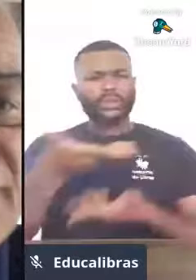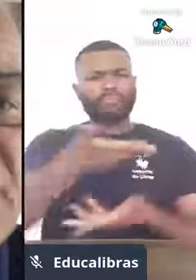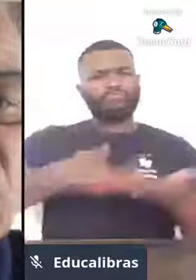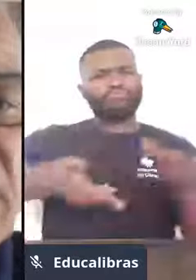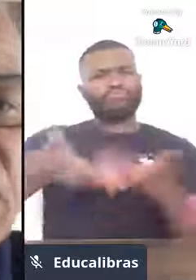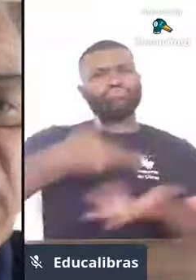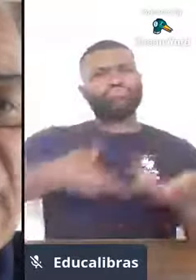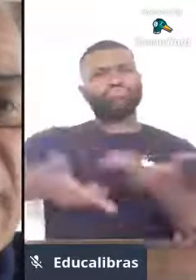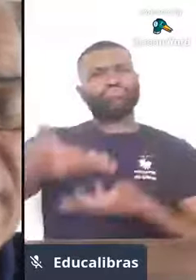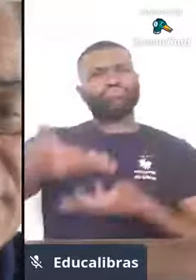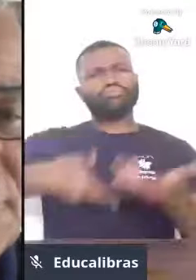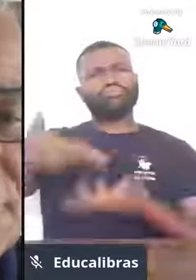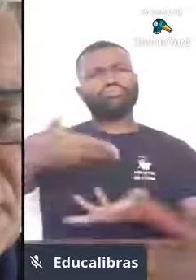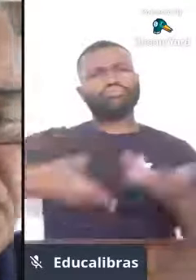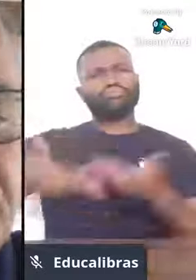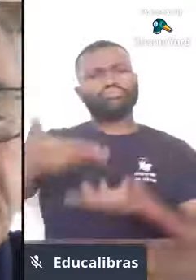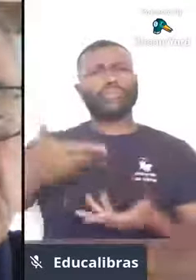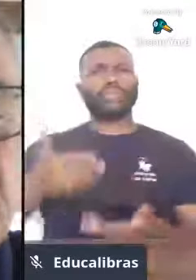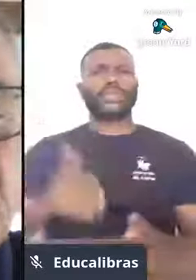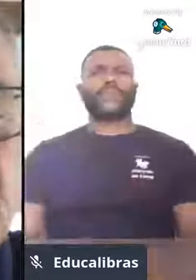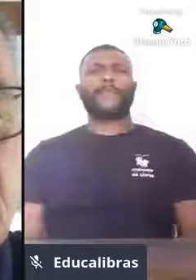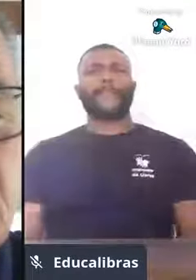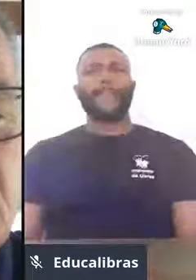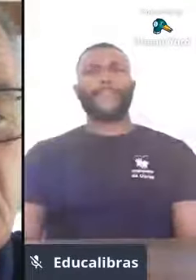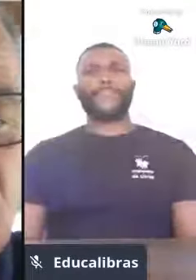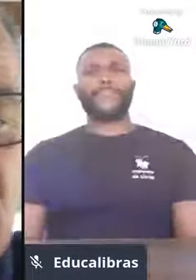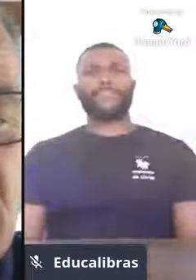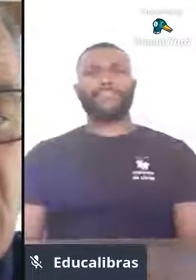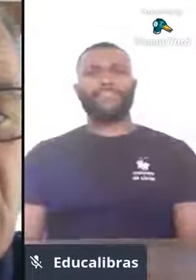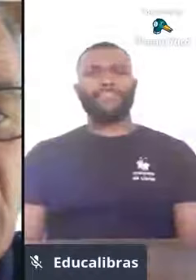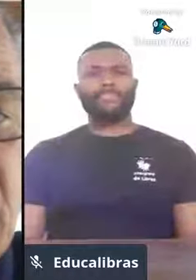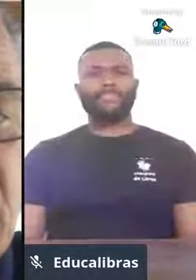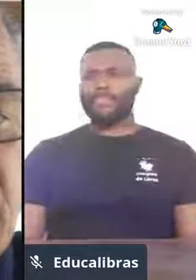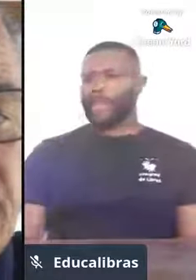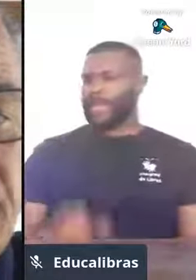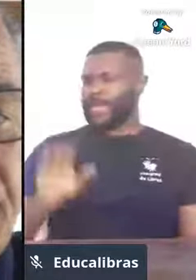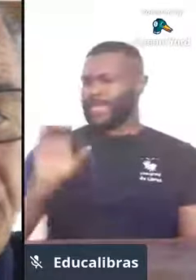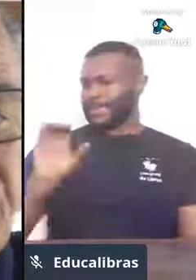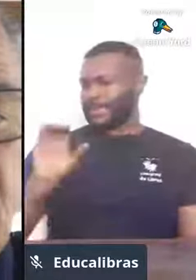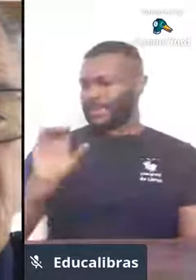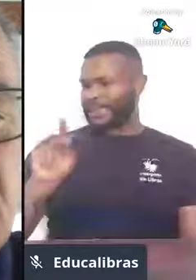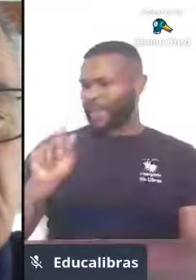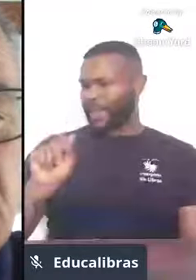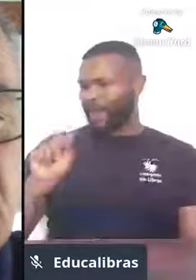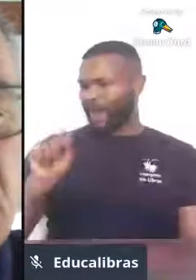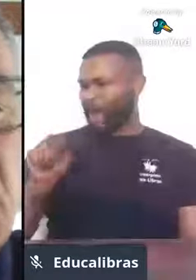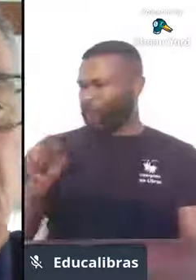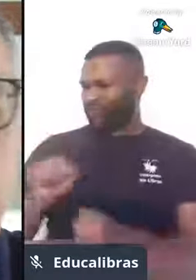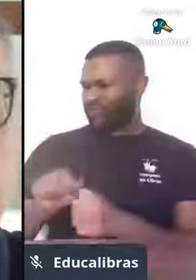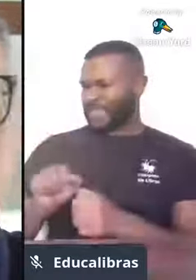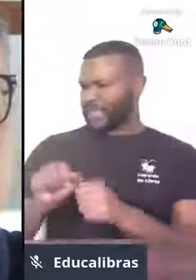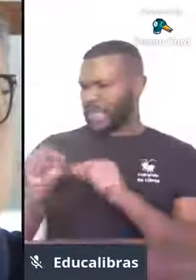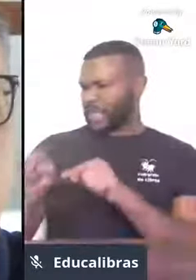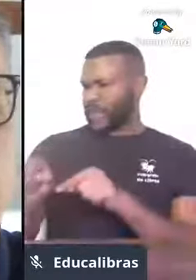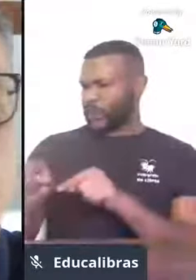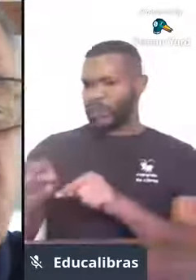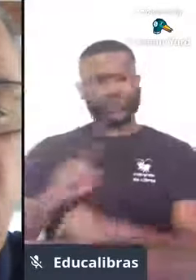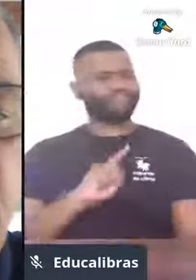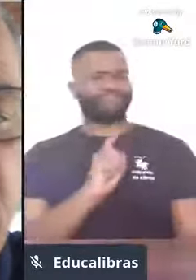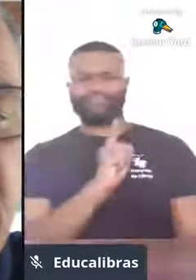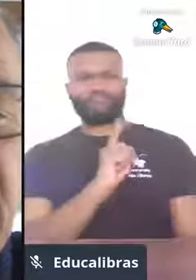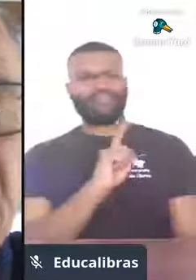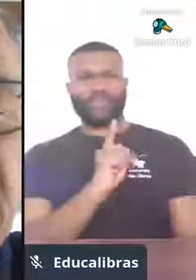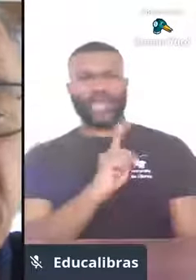conhece isso, traz para cá. A CPA já não faz. A CPA não fazia isso? Não, a CPA é a